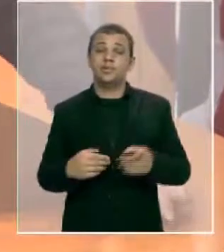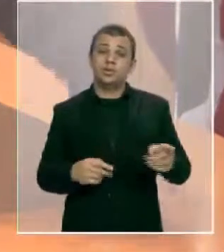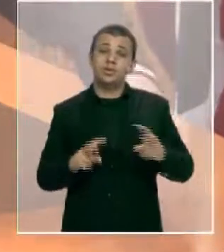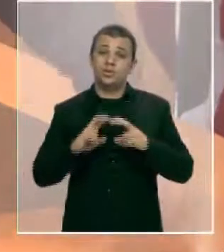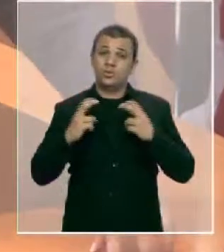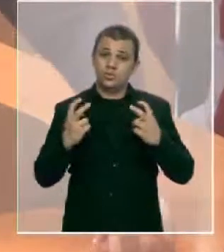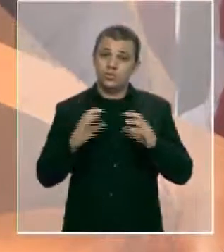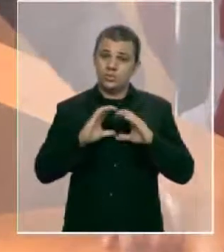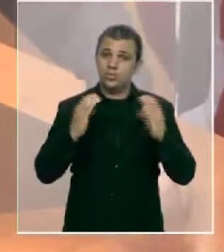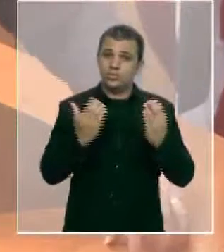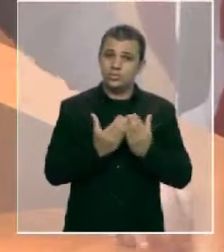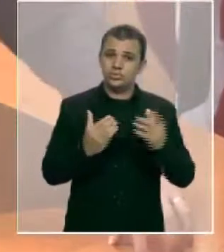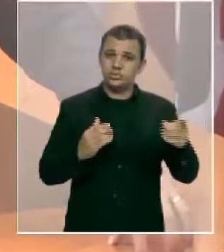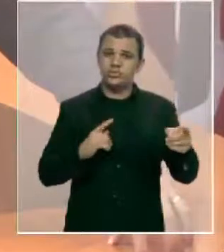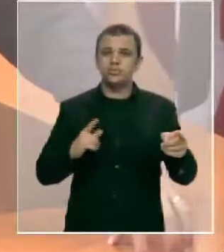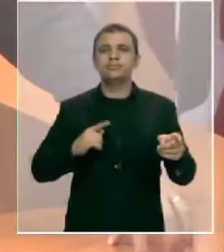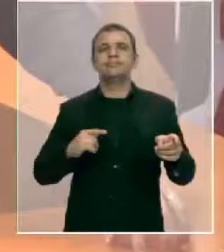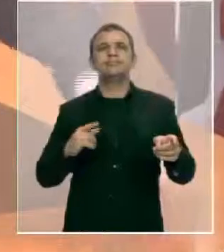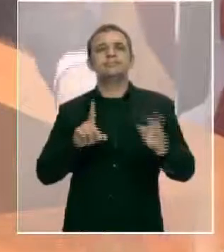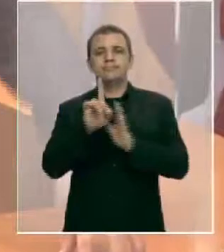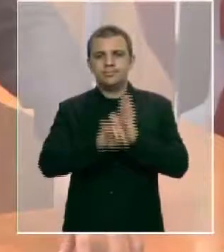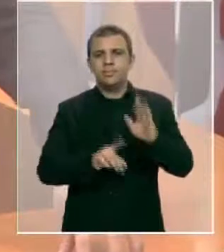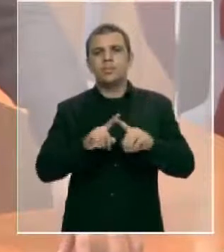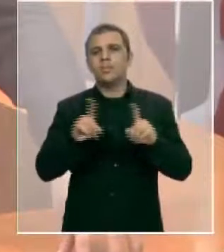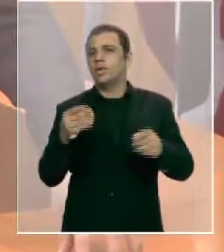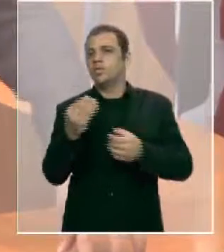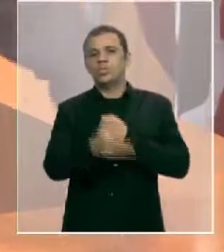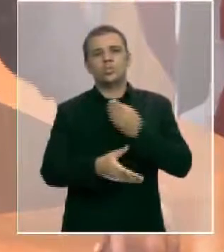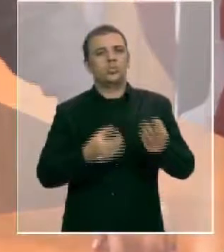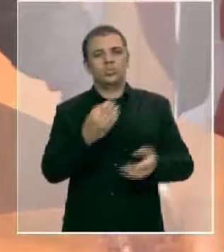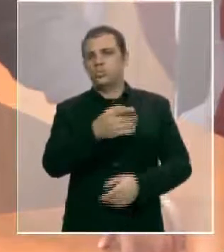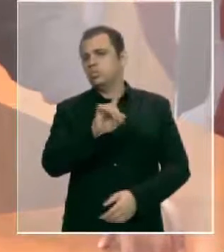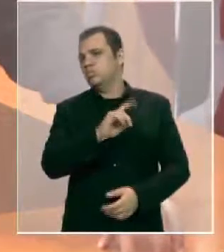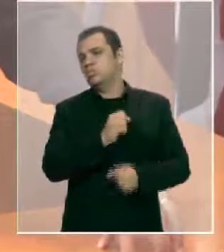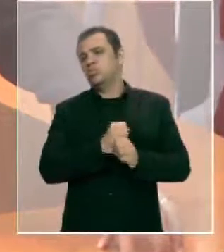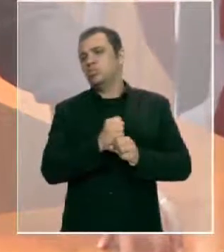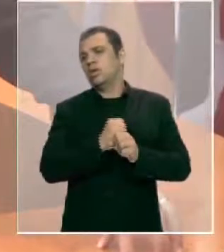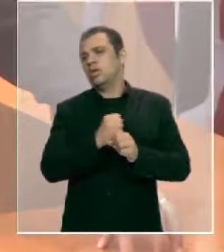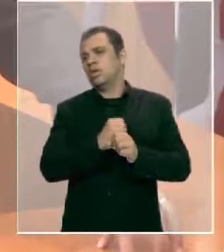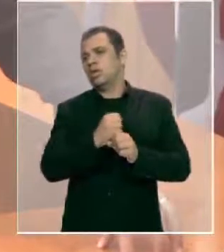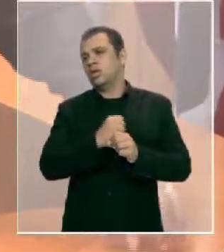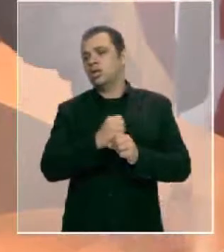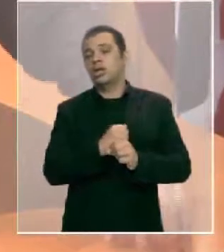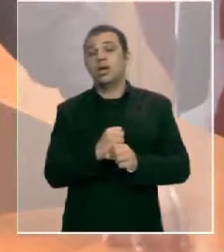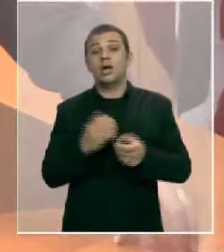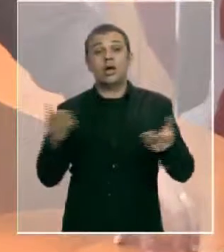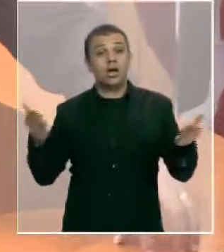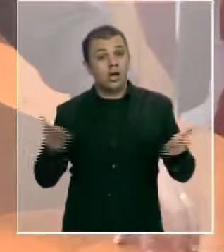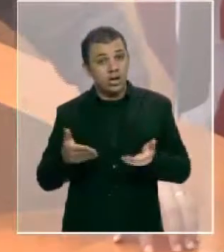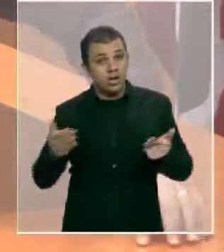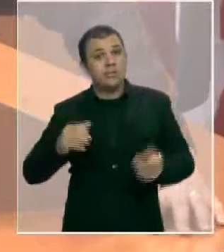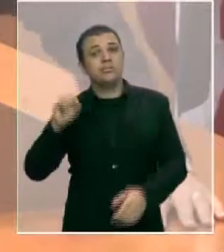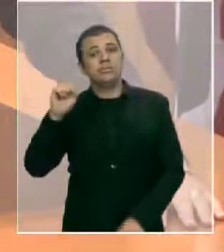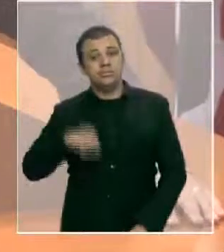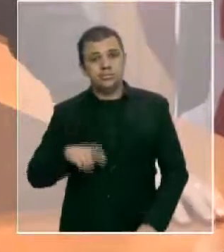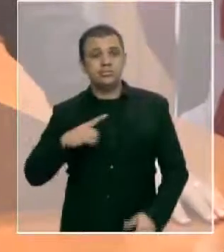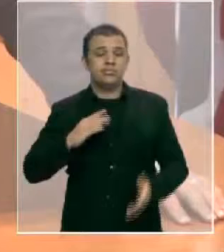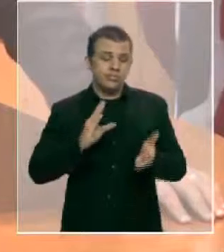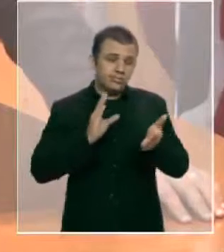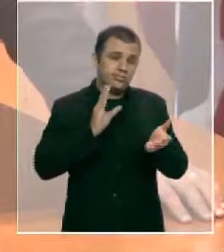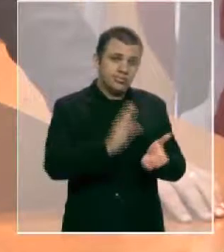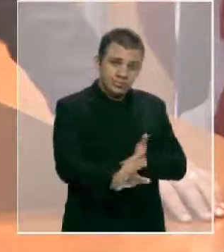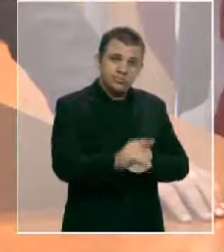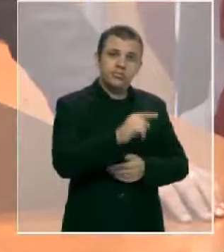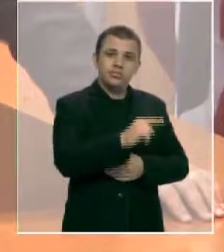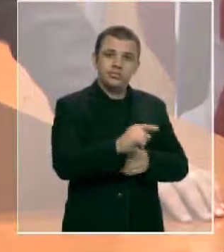houve essa negação por muitos anos e agora foi confirmado esse investimento para resolver o problema de